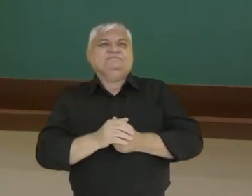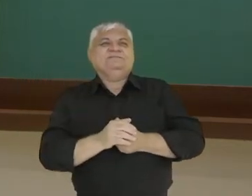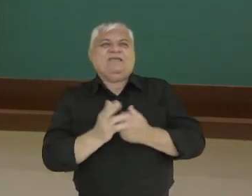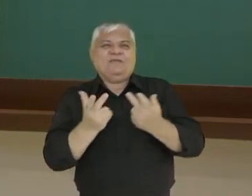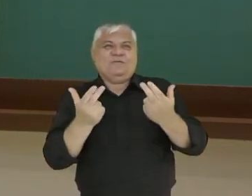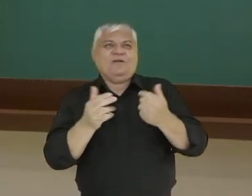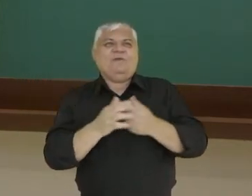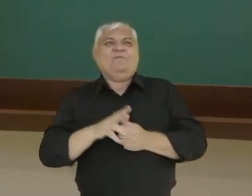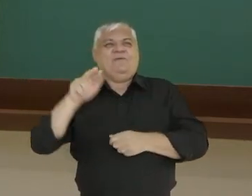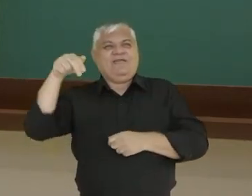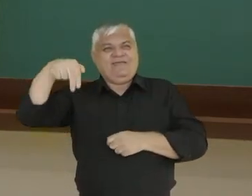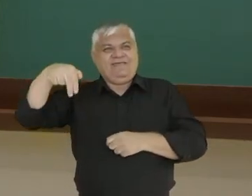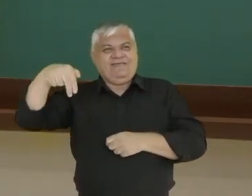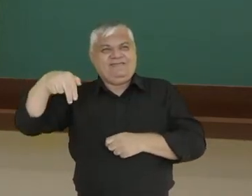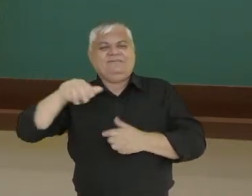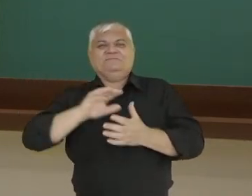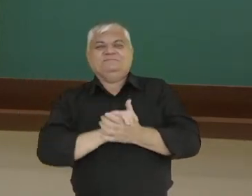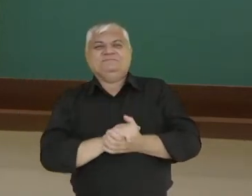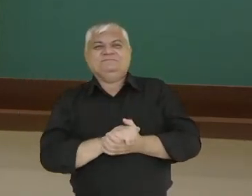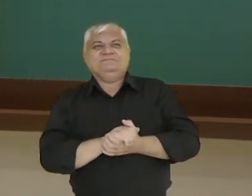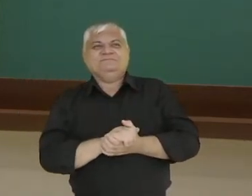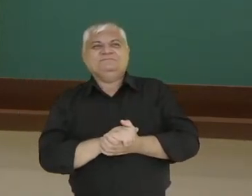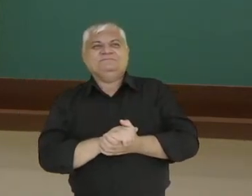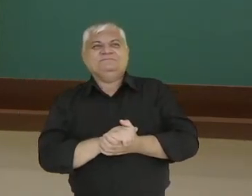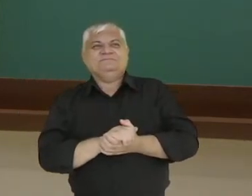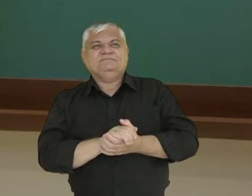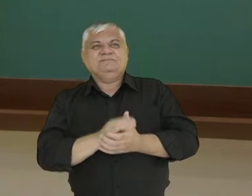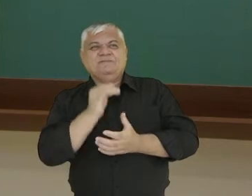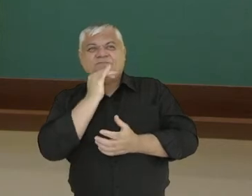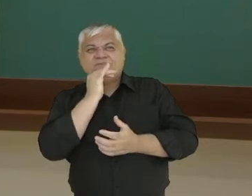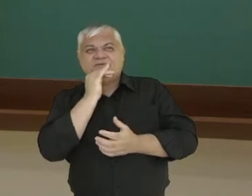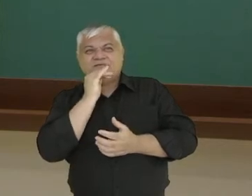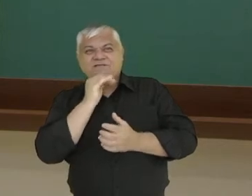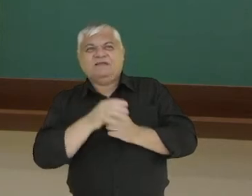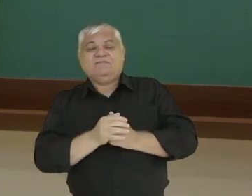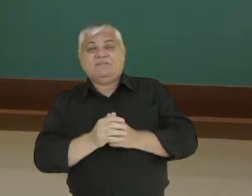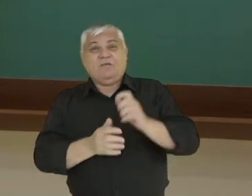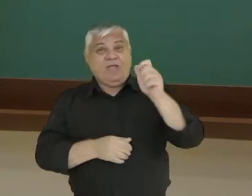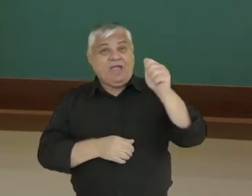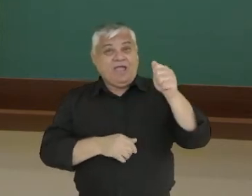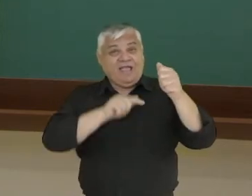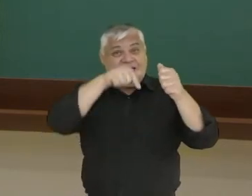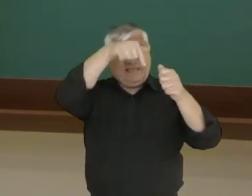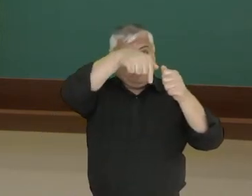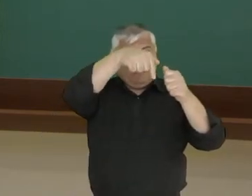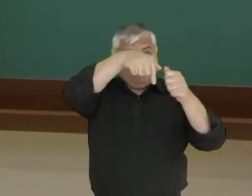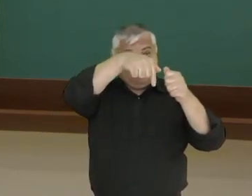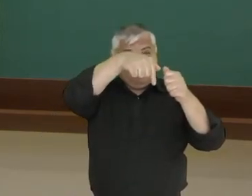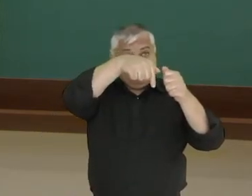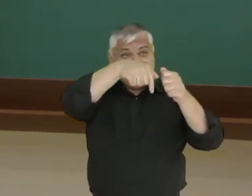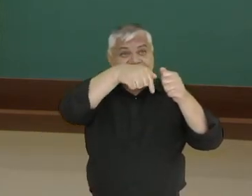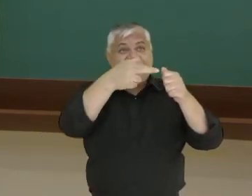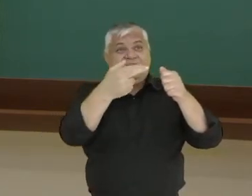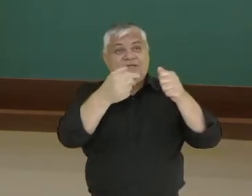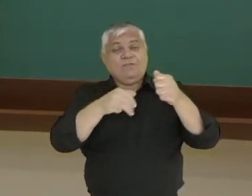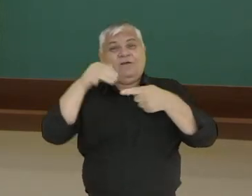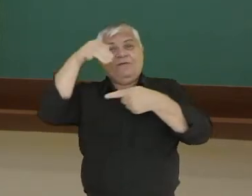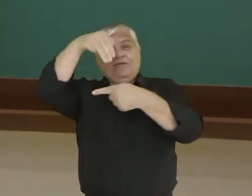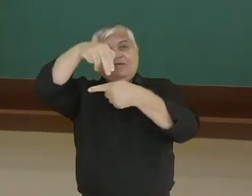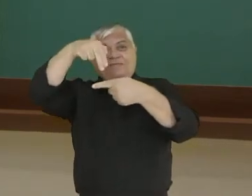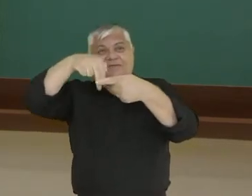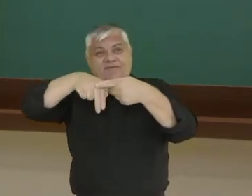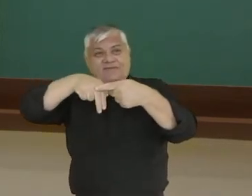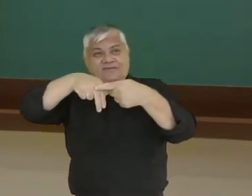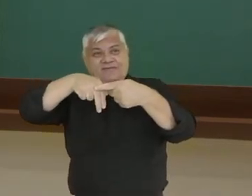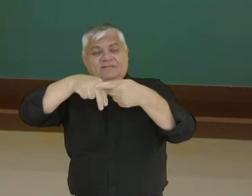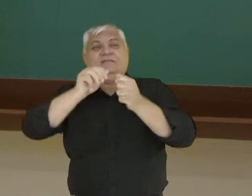é igual ao logaritmando N. Então, eu tenho que o meu A elevado na K é igual a M sobre N.